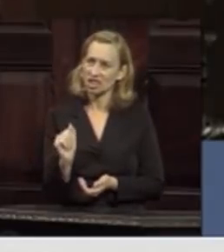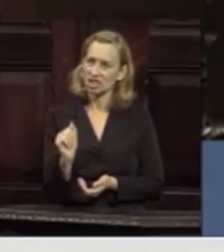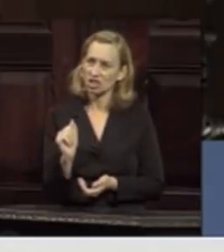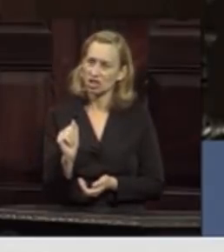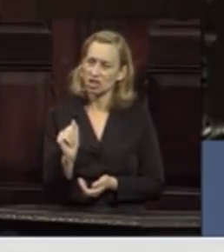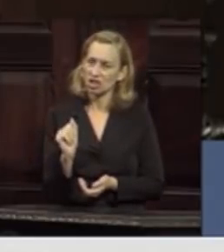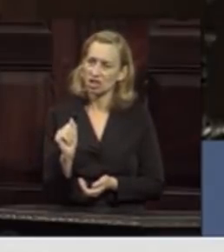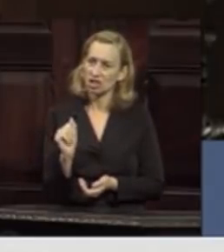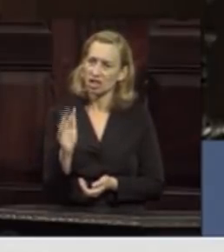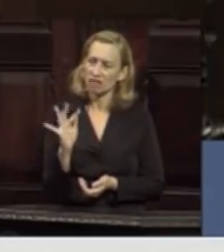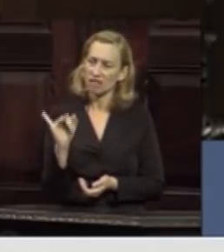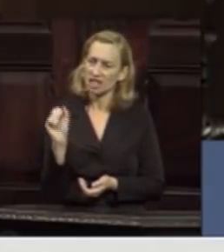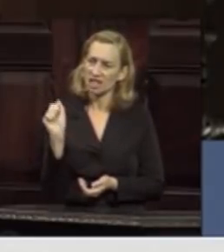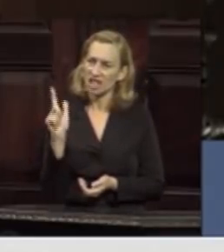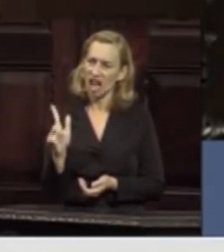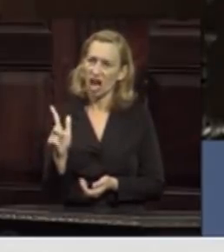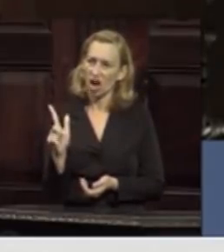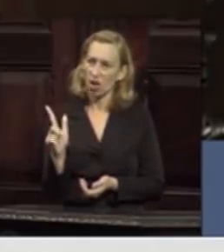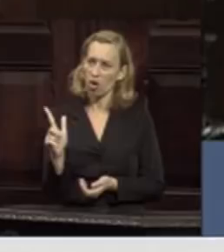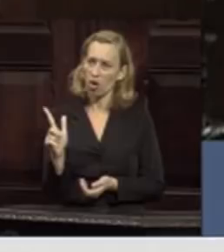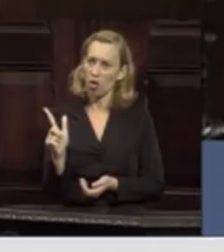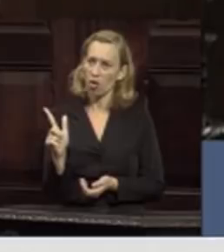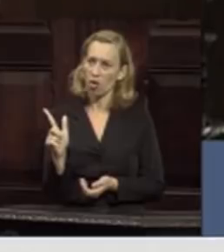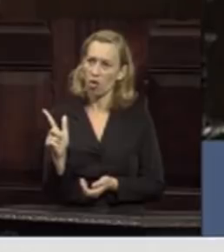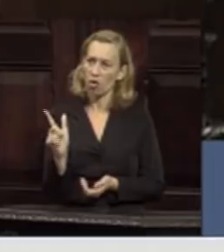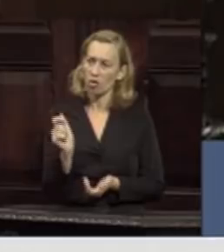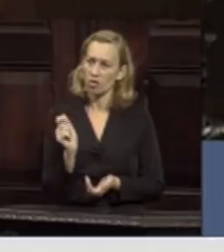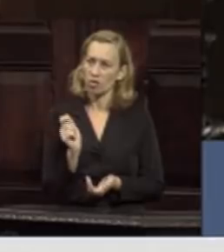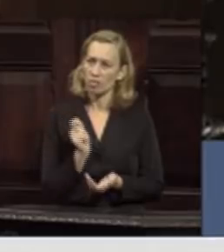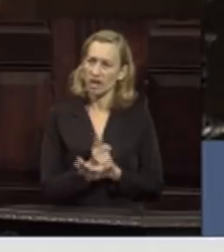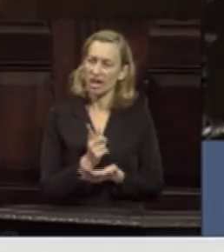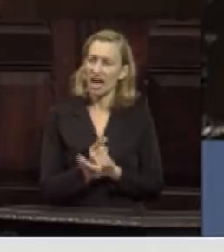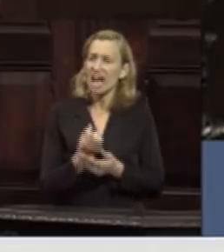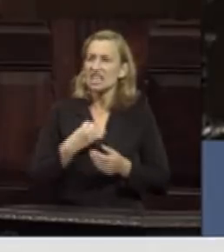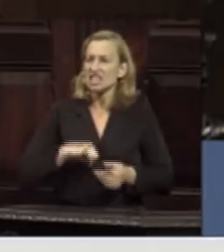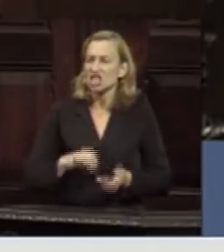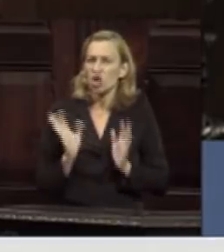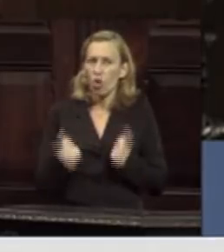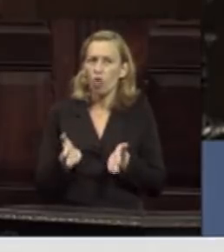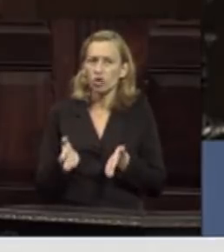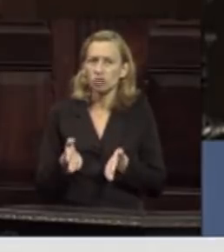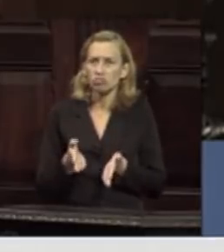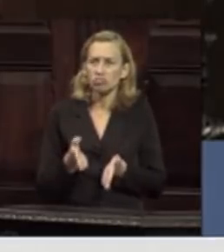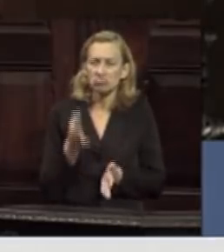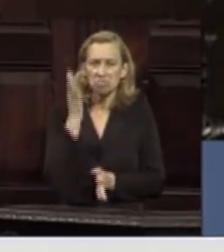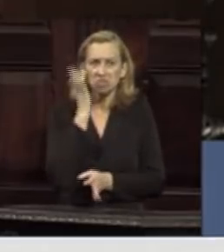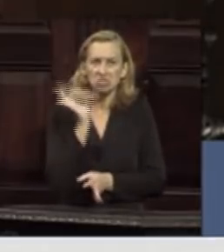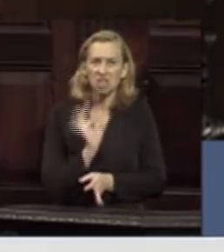fiscal, se hoje nós não sabemos qual é o tamanho